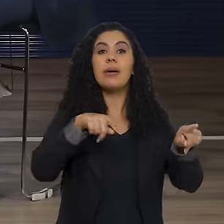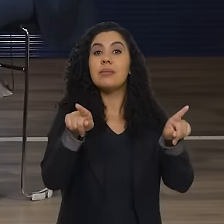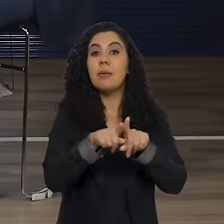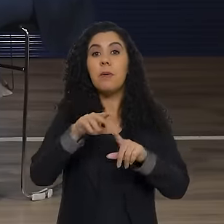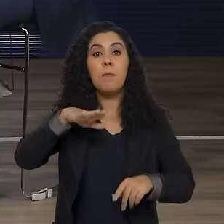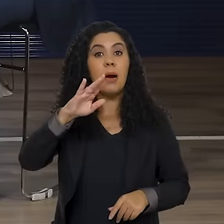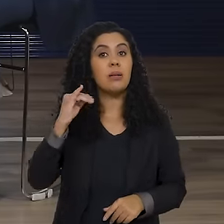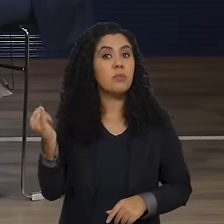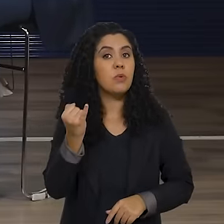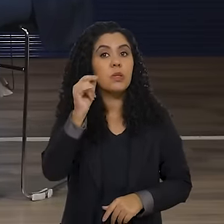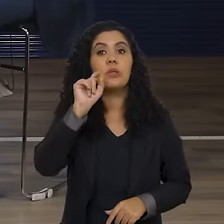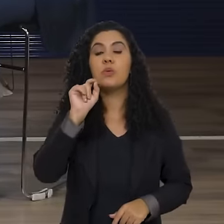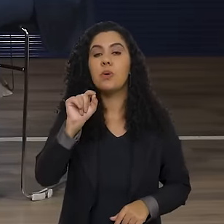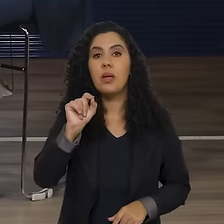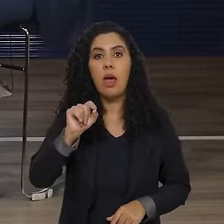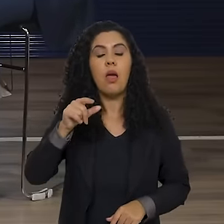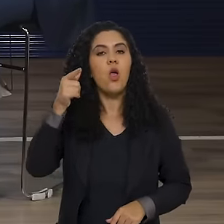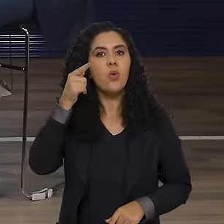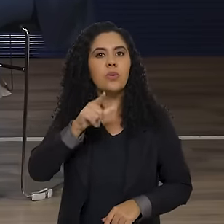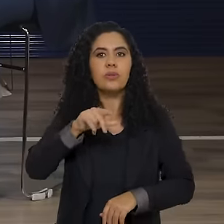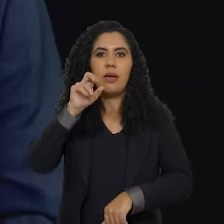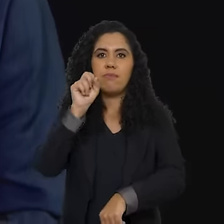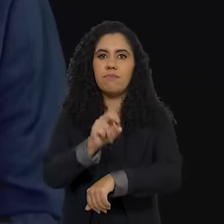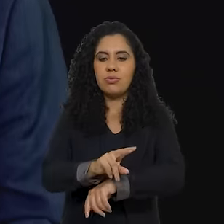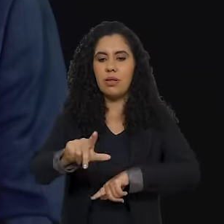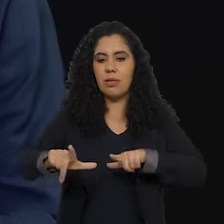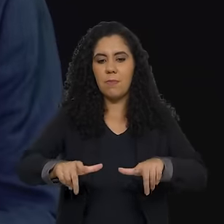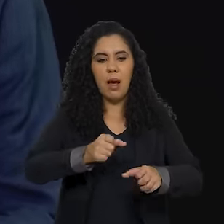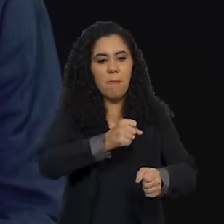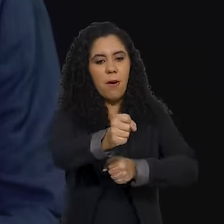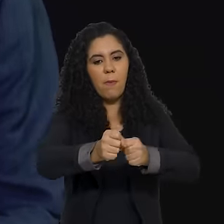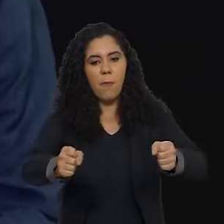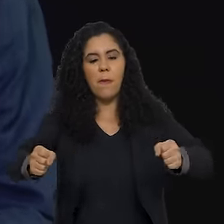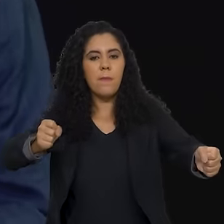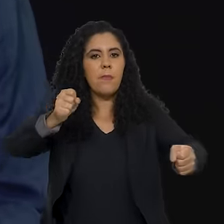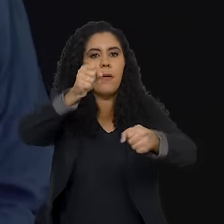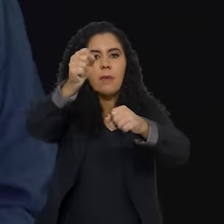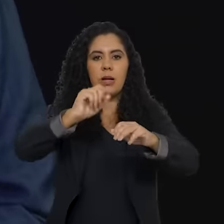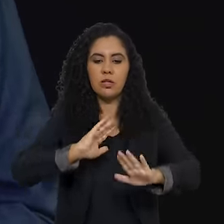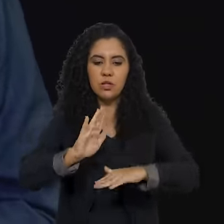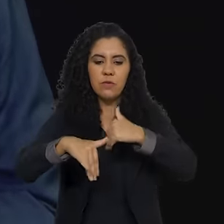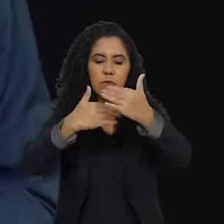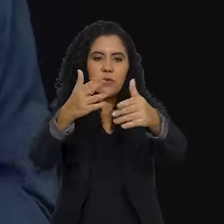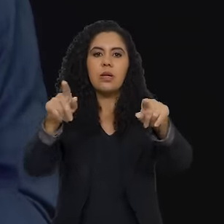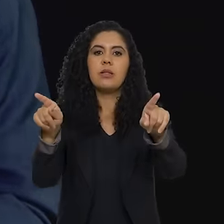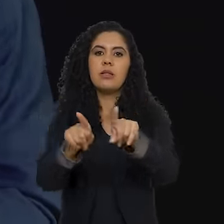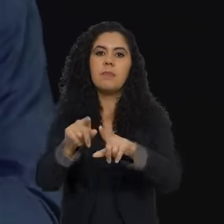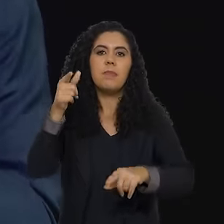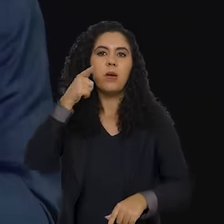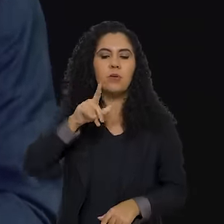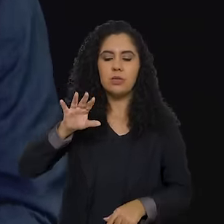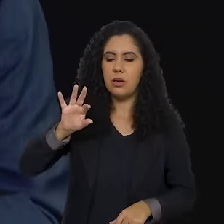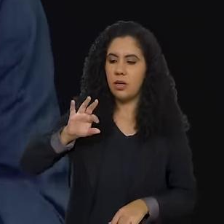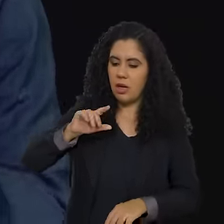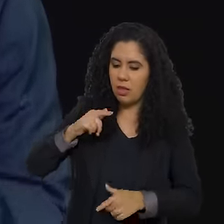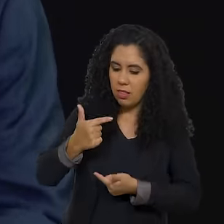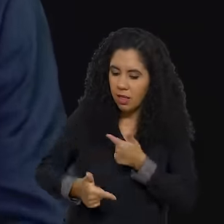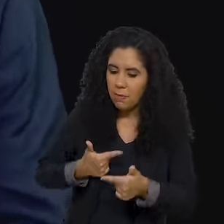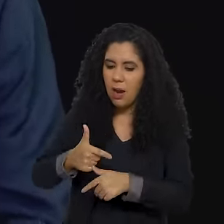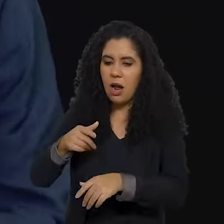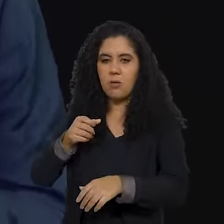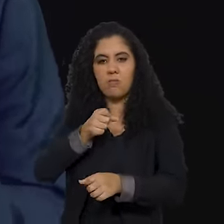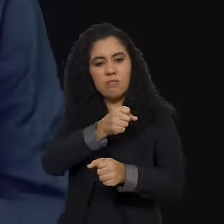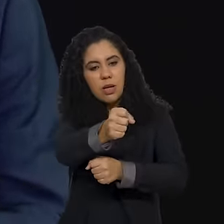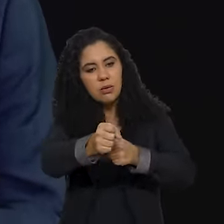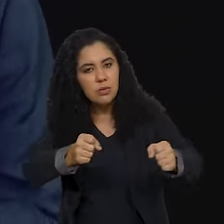mais importante, gerar empregos no Brasil. Porque a inovação é para o desenvolvimento e para gerar